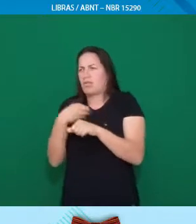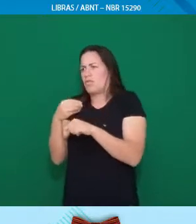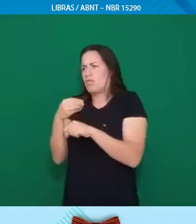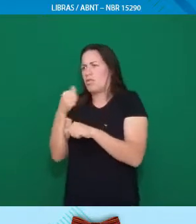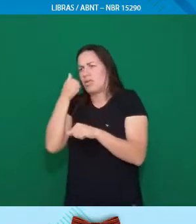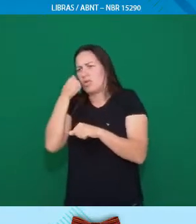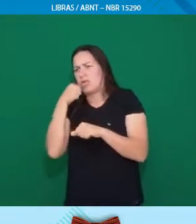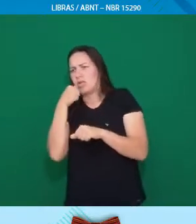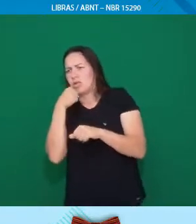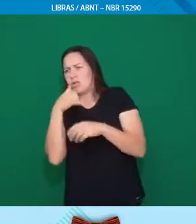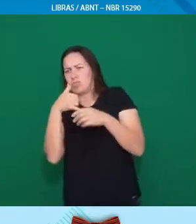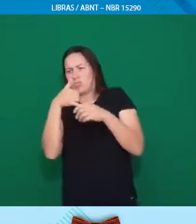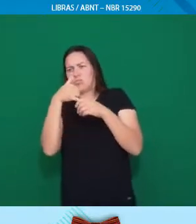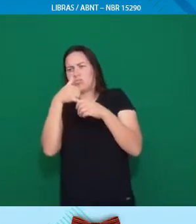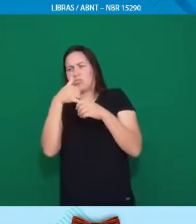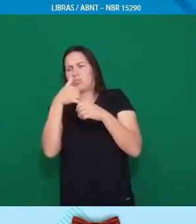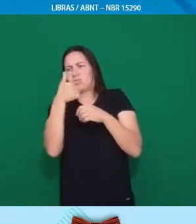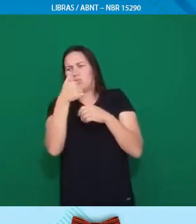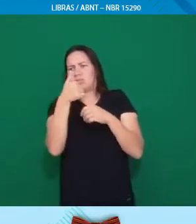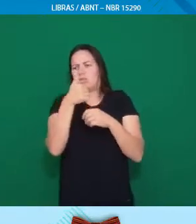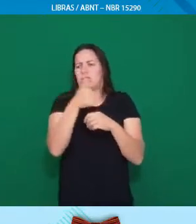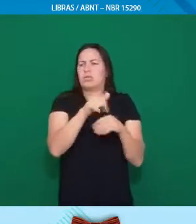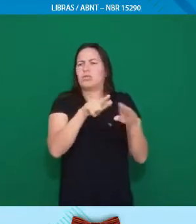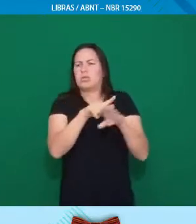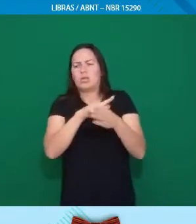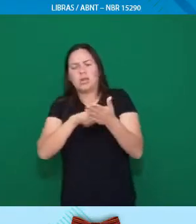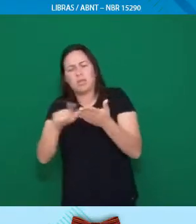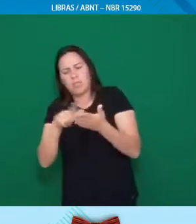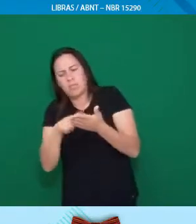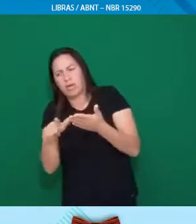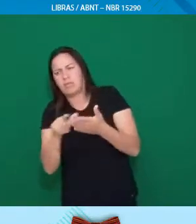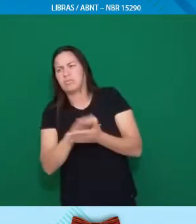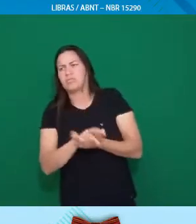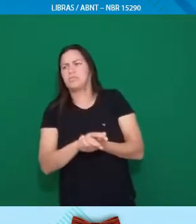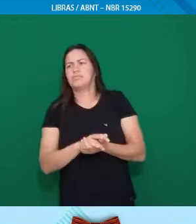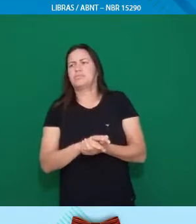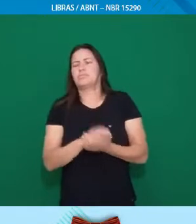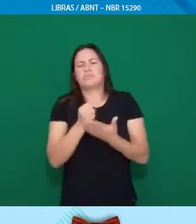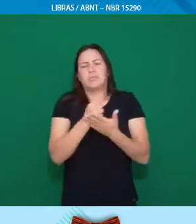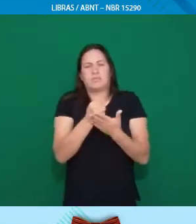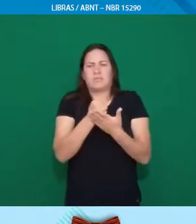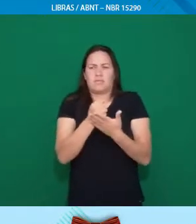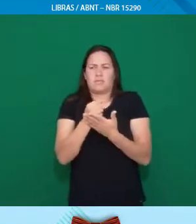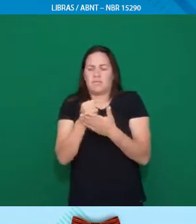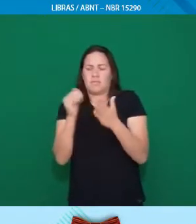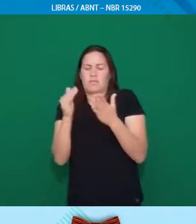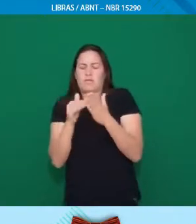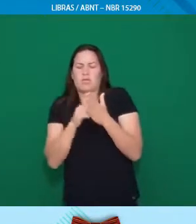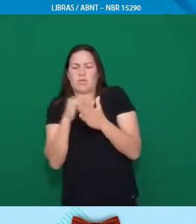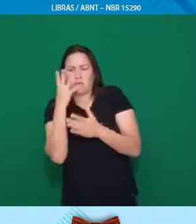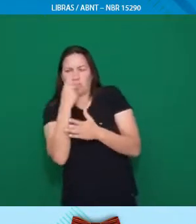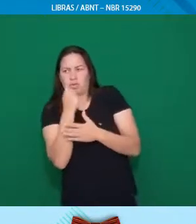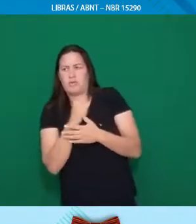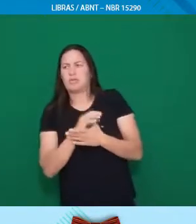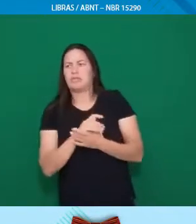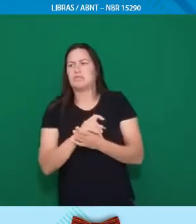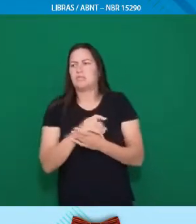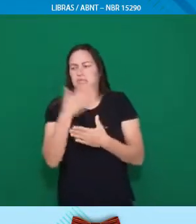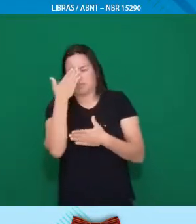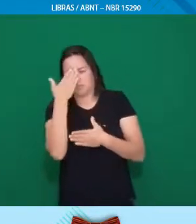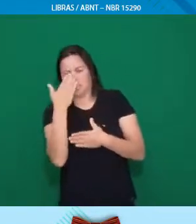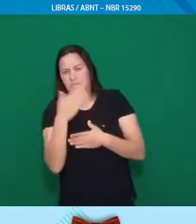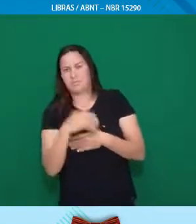salão da tarde alguma coisa chimarrão a520m só de rua da pessoas ficaram fiz essa parte ficaria mais bonita